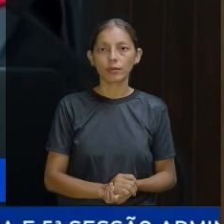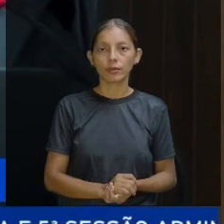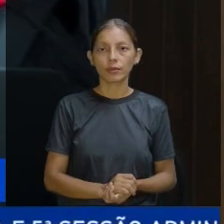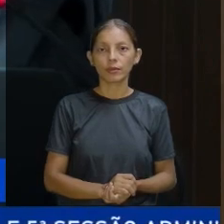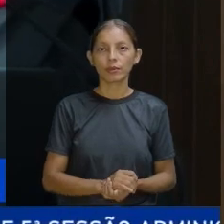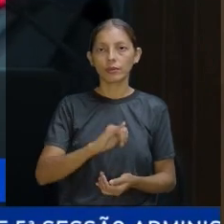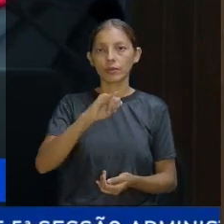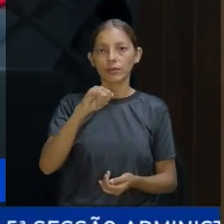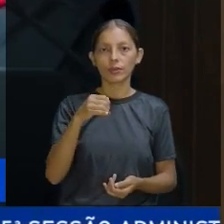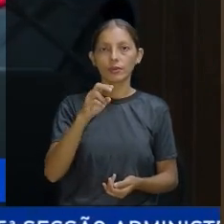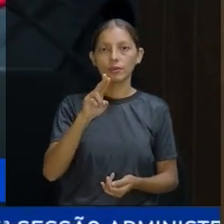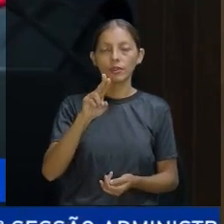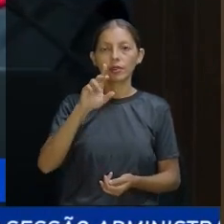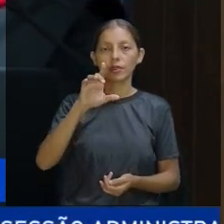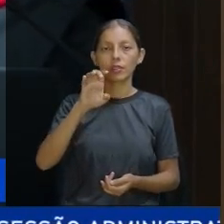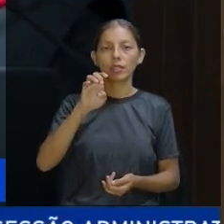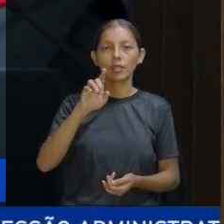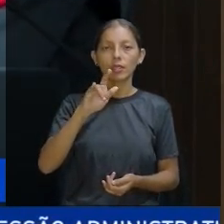Juscelio Neto, tem alguma?